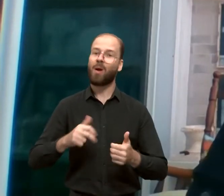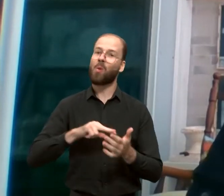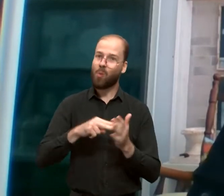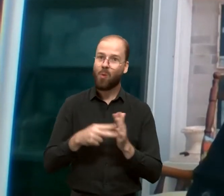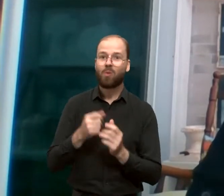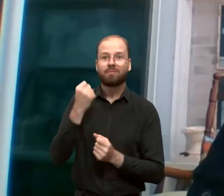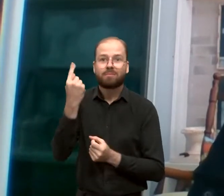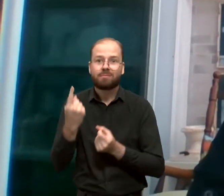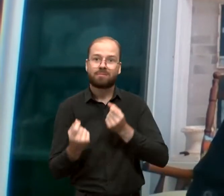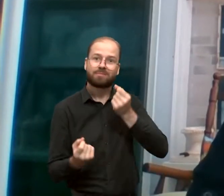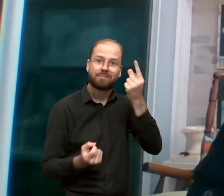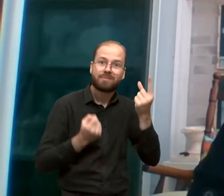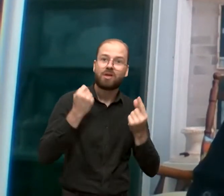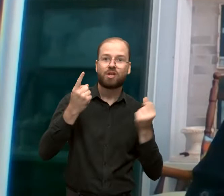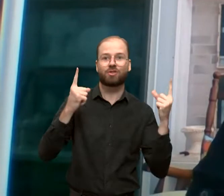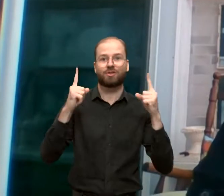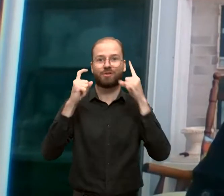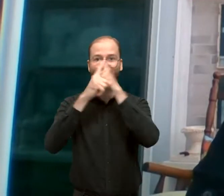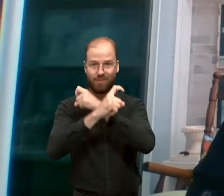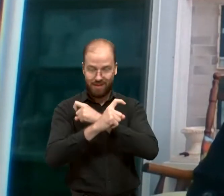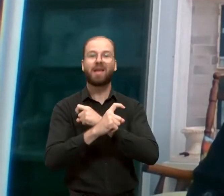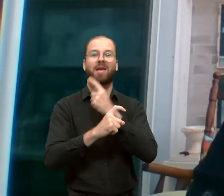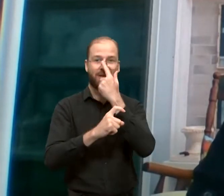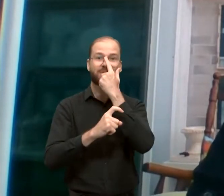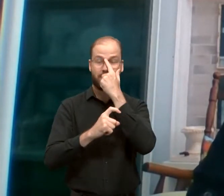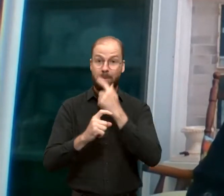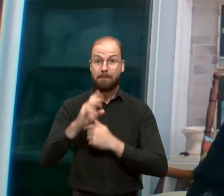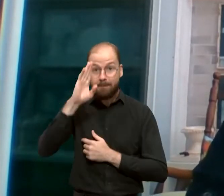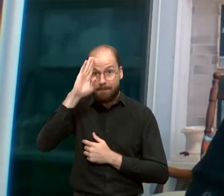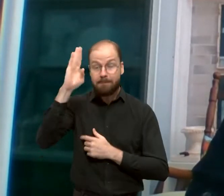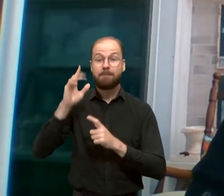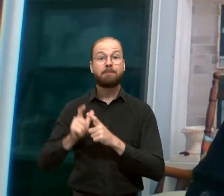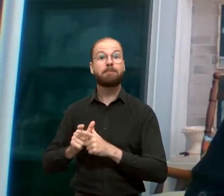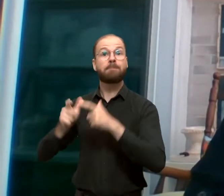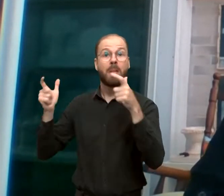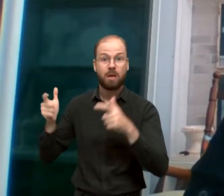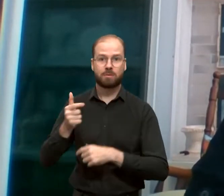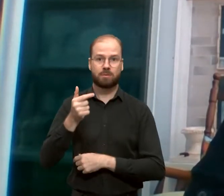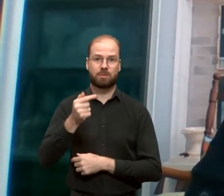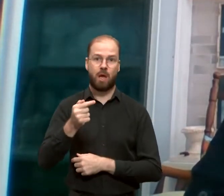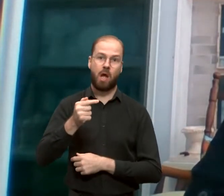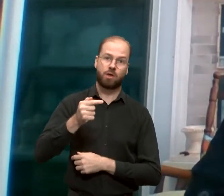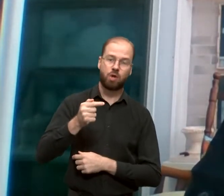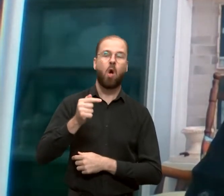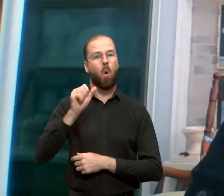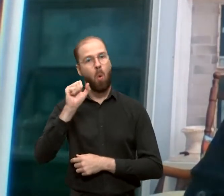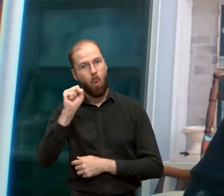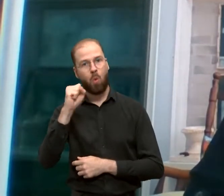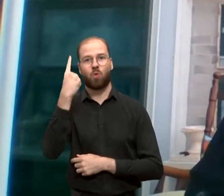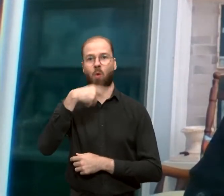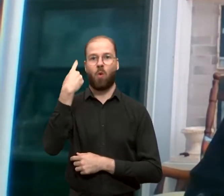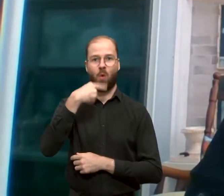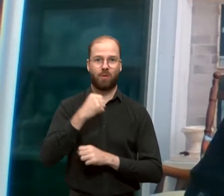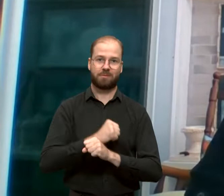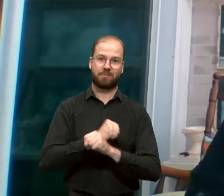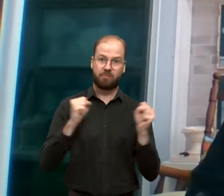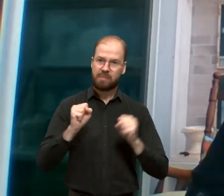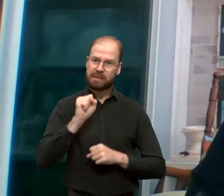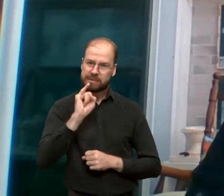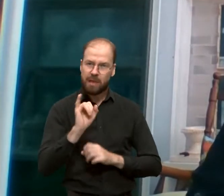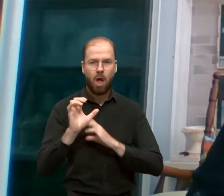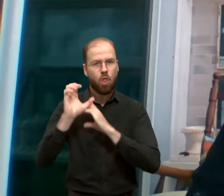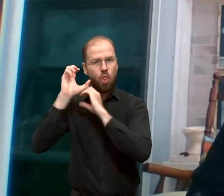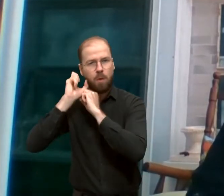exceções muito raras à regra de 7 a 8 horas para o adulto. Mas se ele está dormindo pouco e está acordando